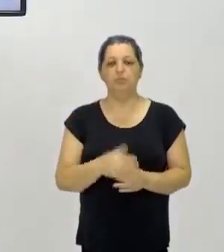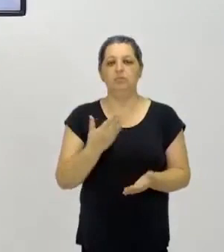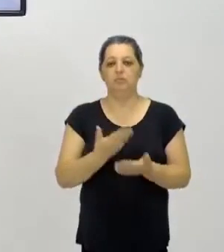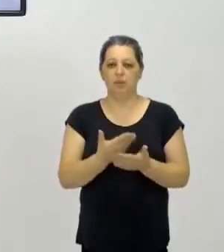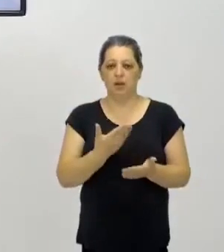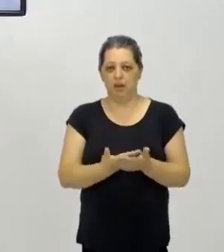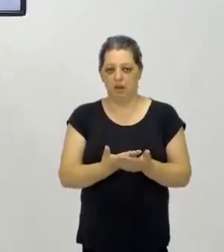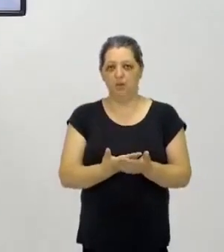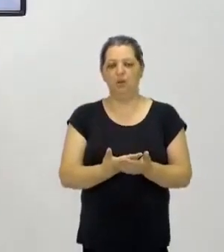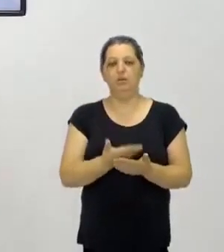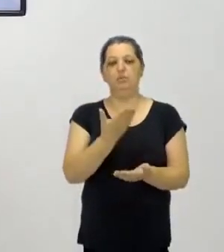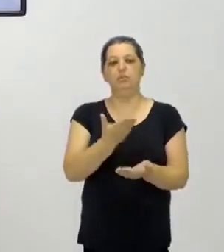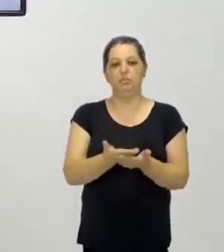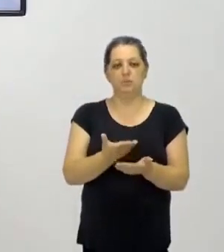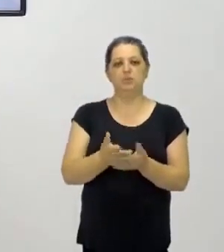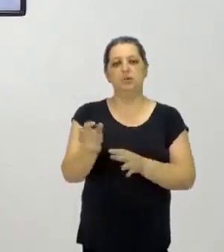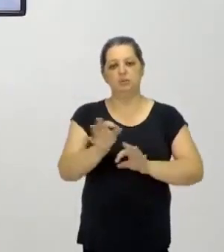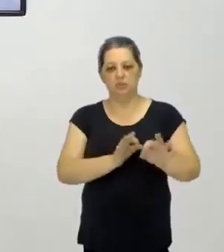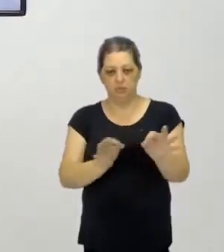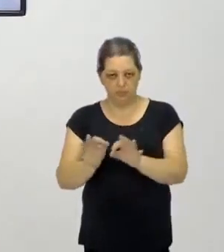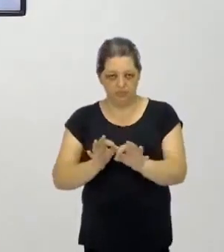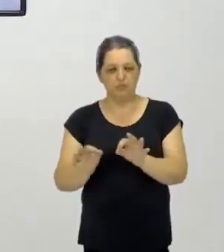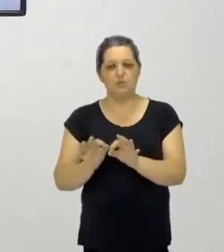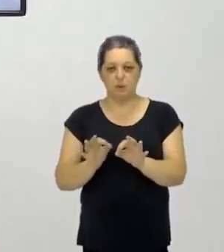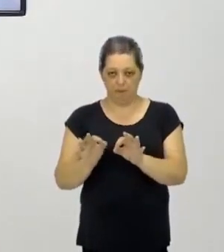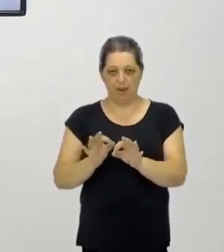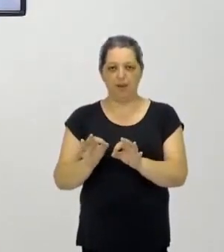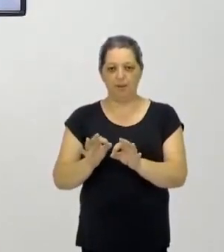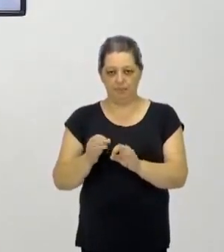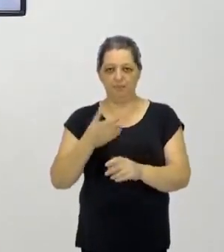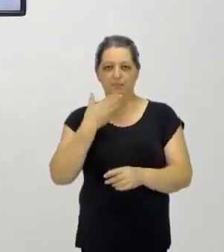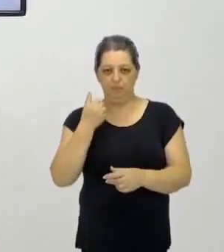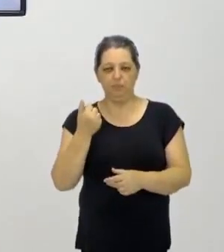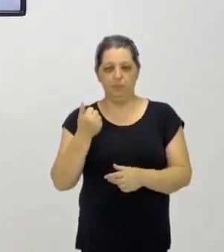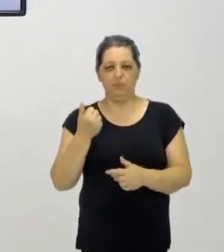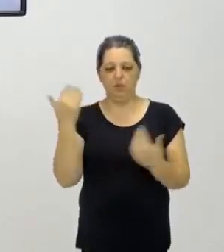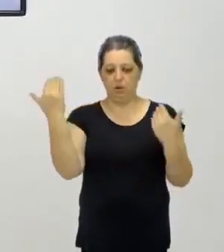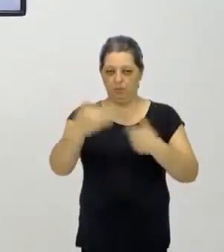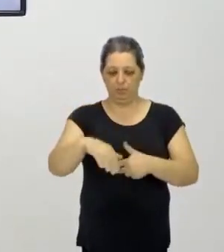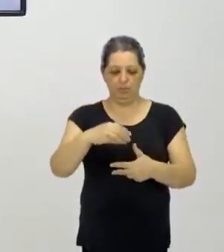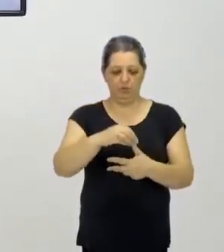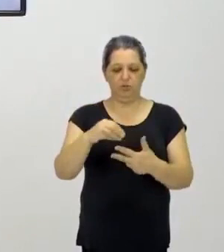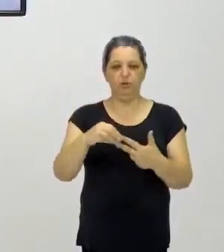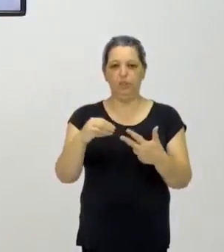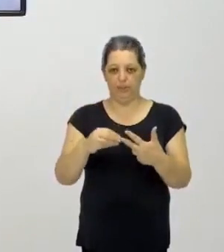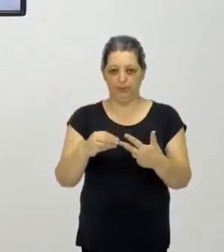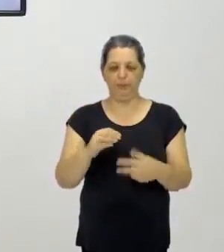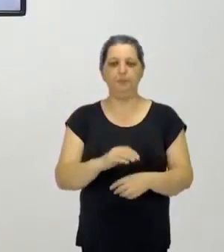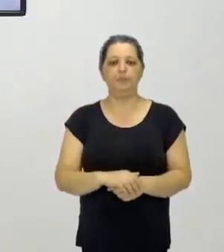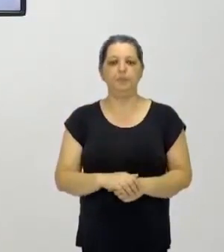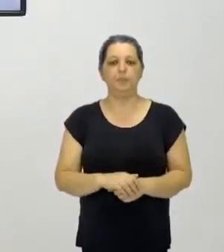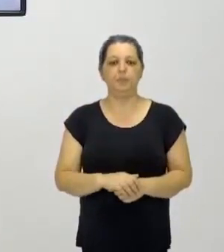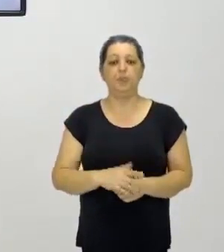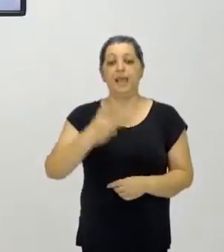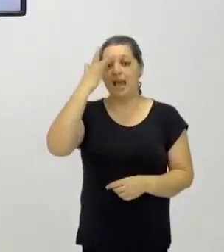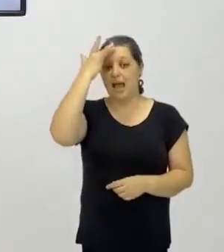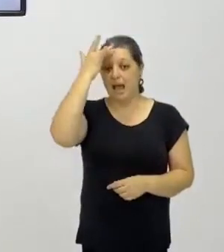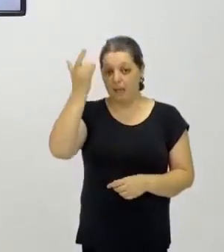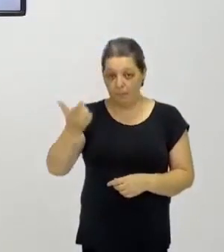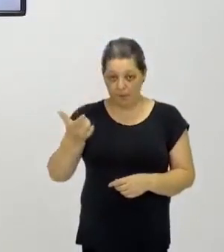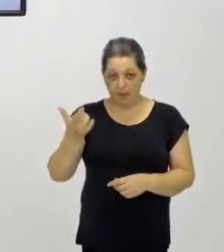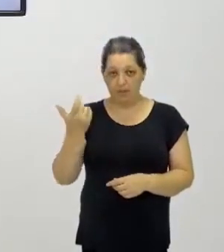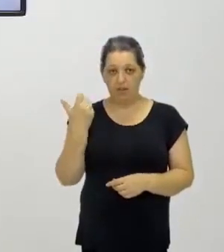se atualizar, estudar um pouquinho mais e se preparar melhor aí para o exame que está chegando. Okay? Então deixa eu falar aqui que amanhã, a partir